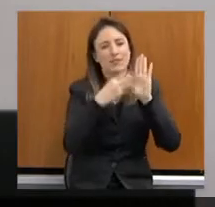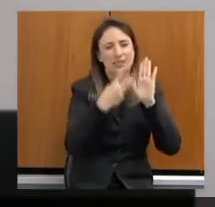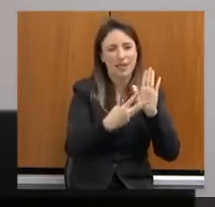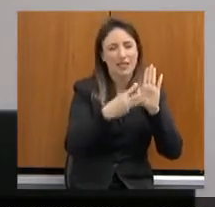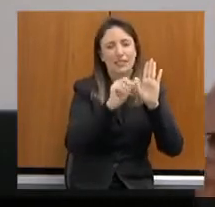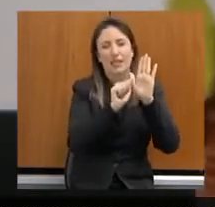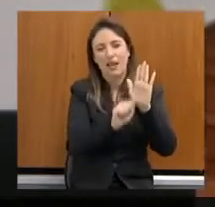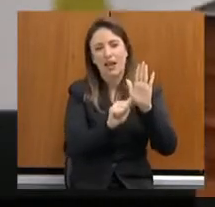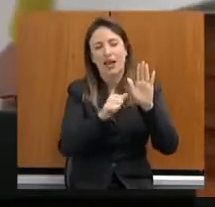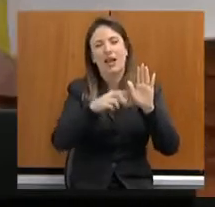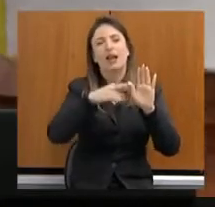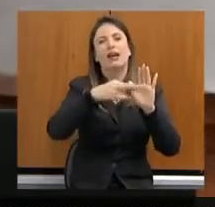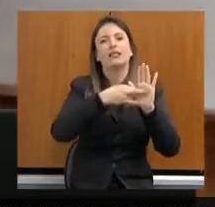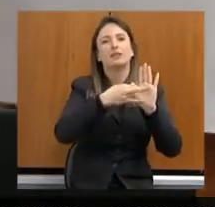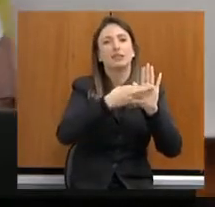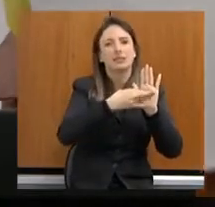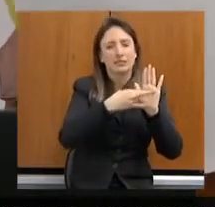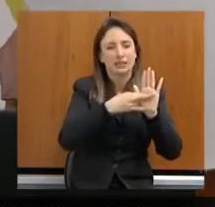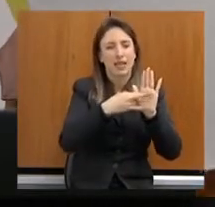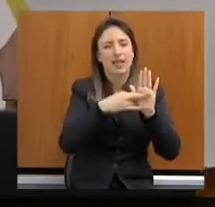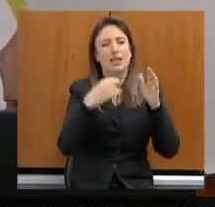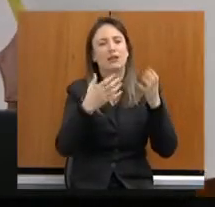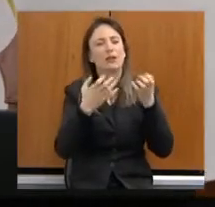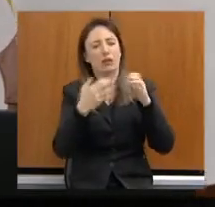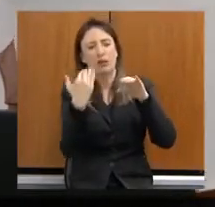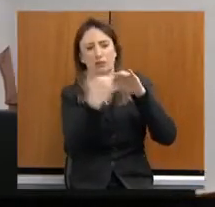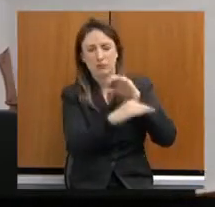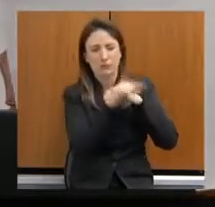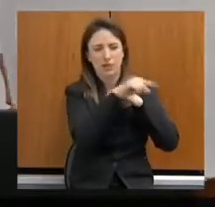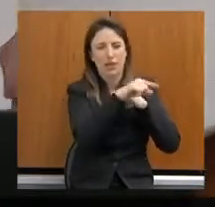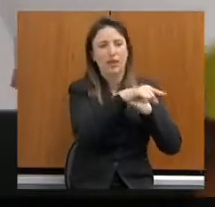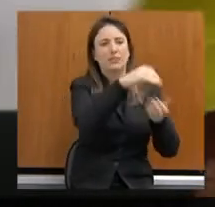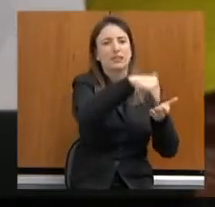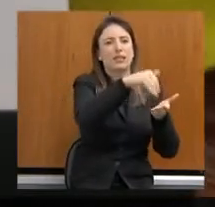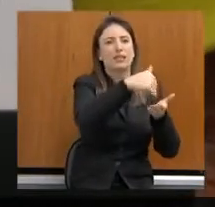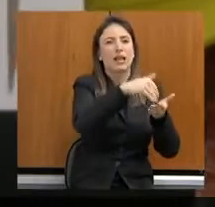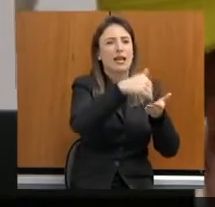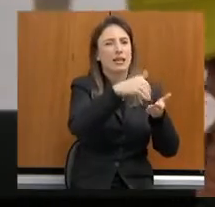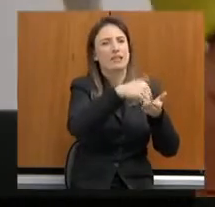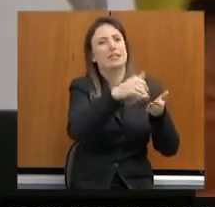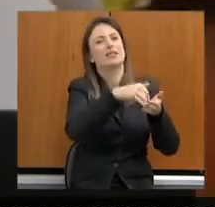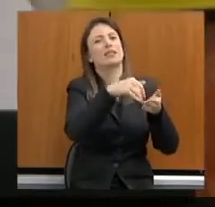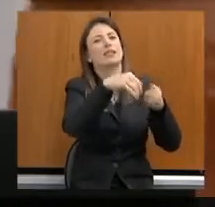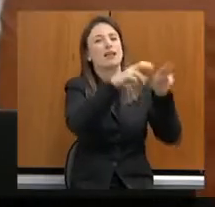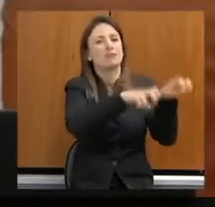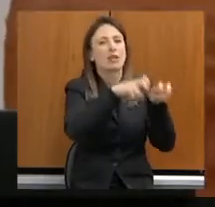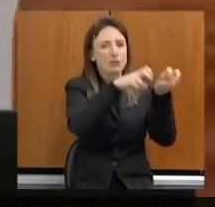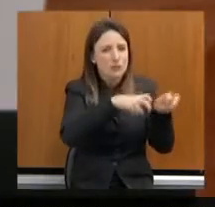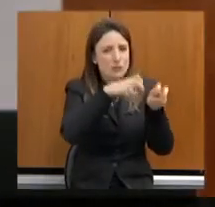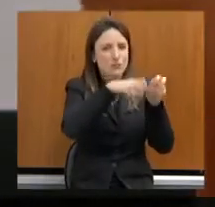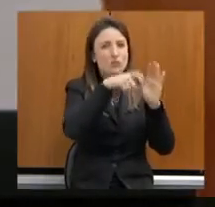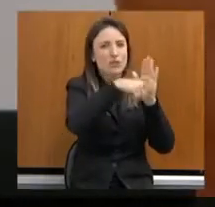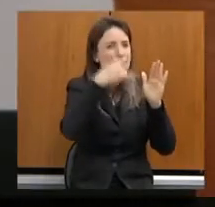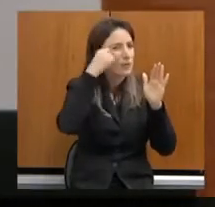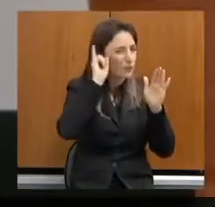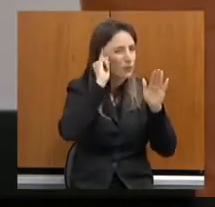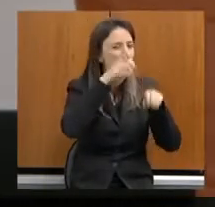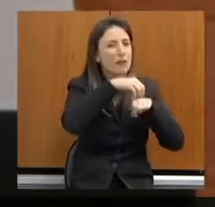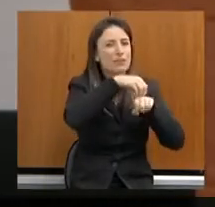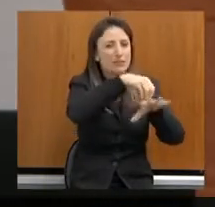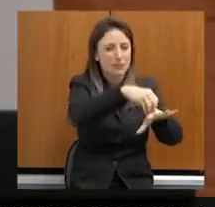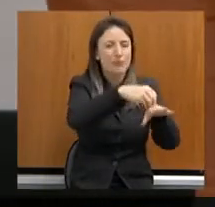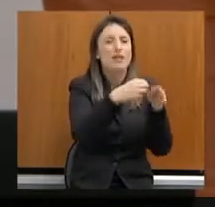Interno seja encaminhada à secretaria de estado da agricultura pecuária e Abastecimento pedido de